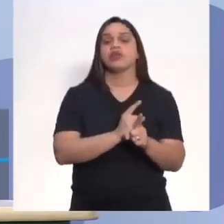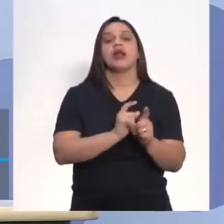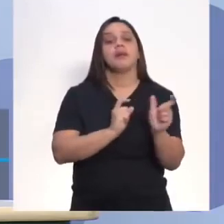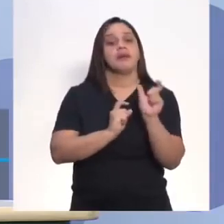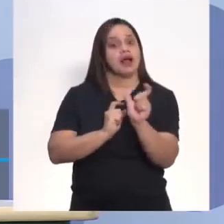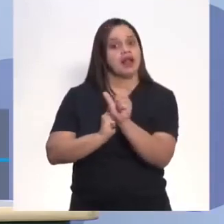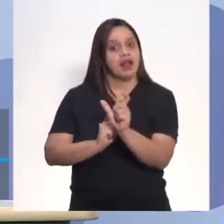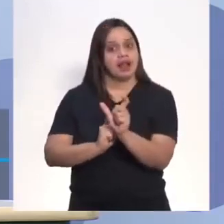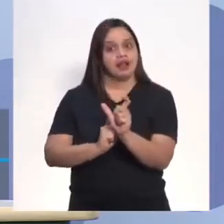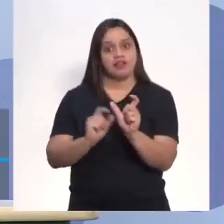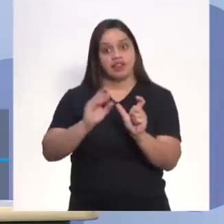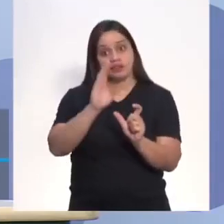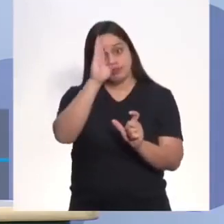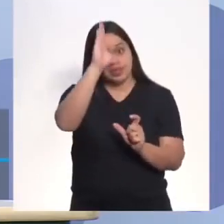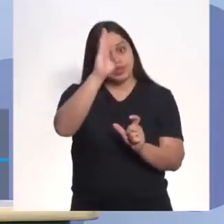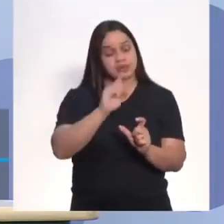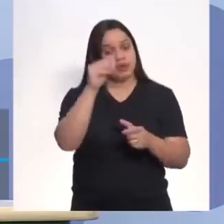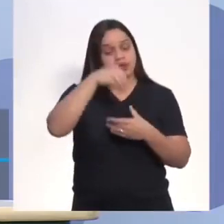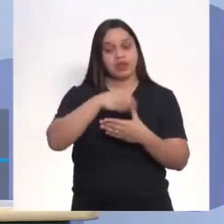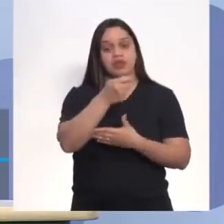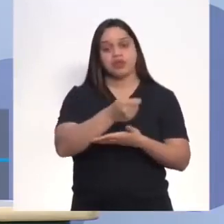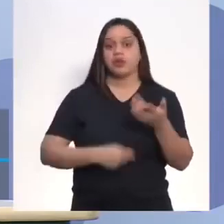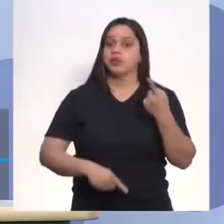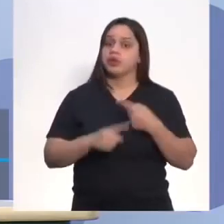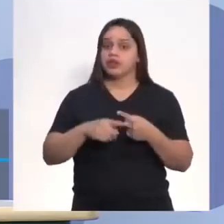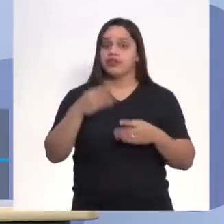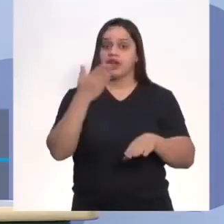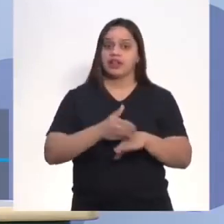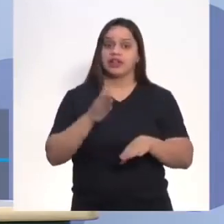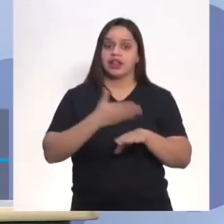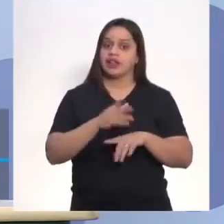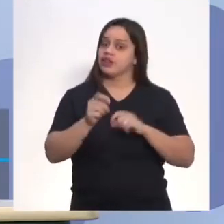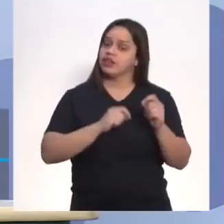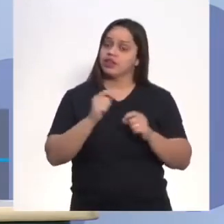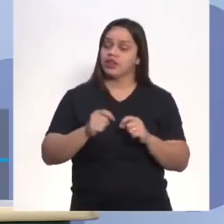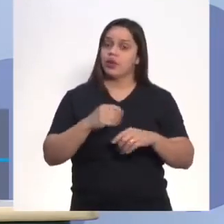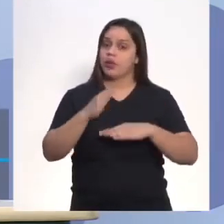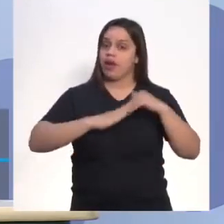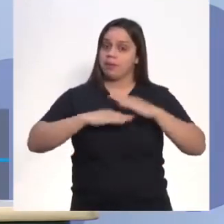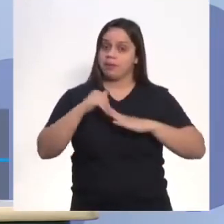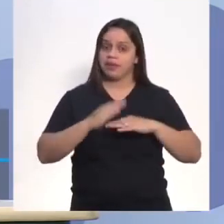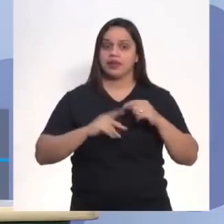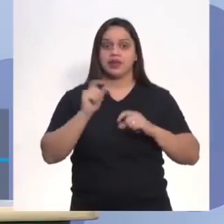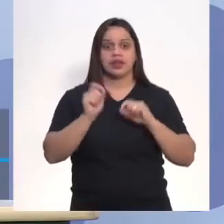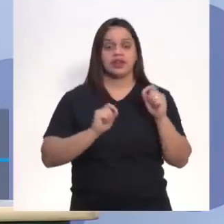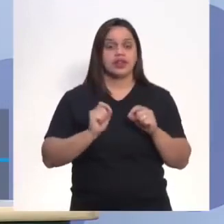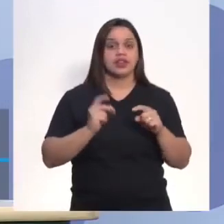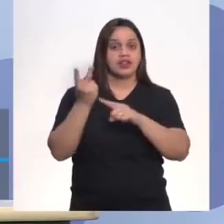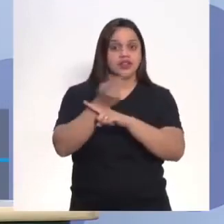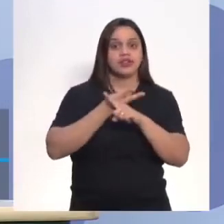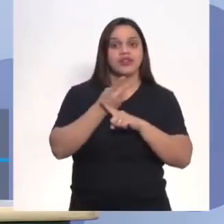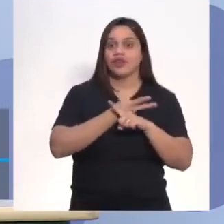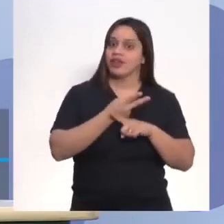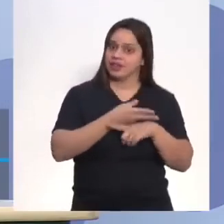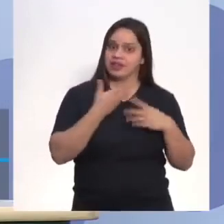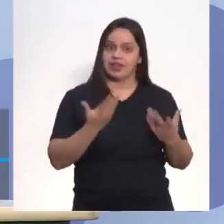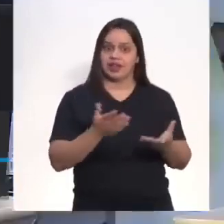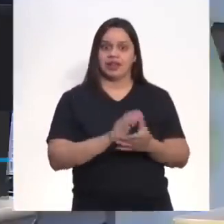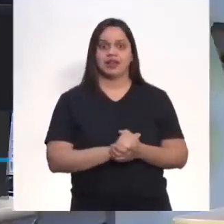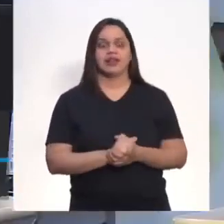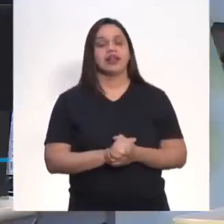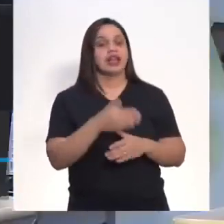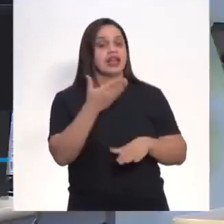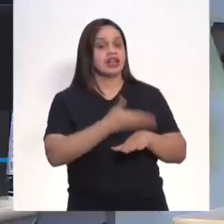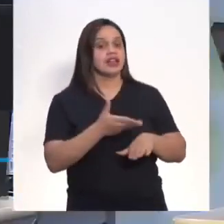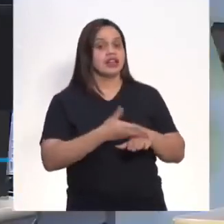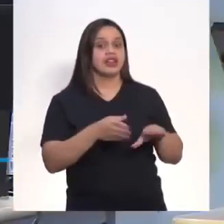palavras-chave dentro de um texto. Porque você vai treinando uma certa habilidade de localizar. E aqui a gente treinou o